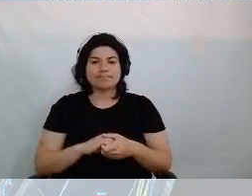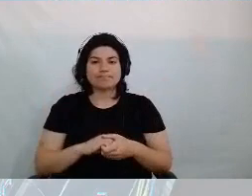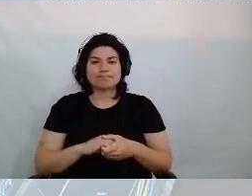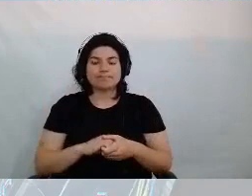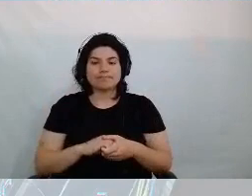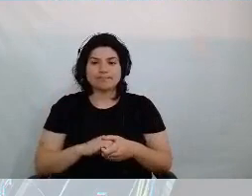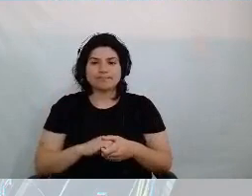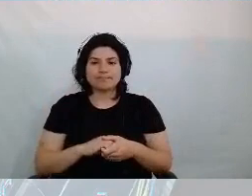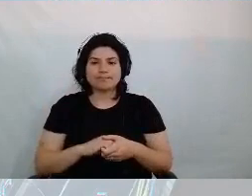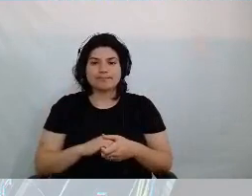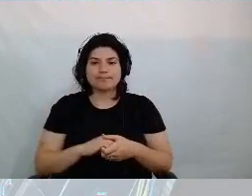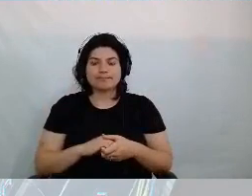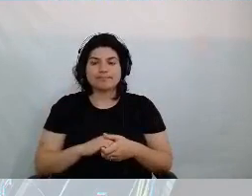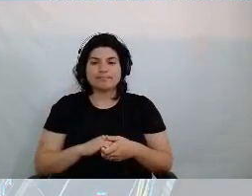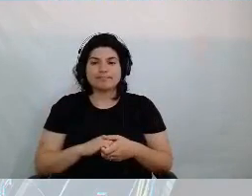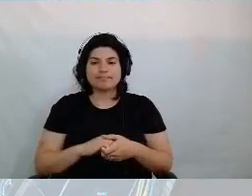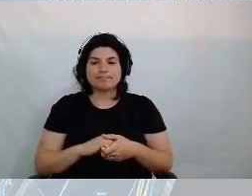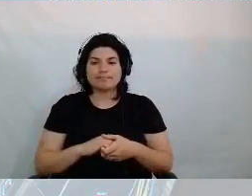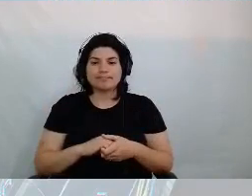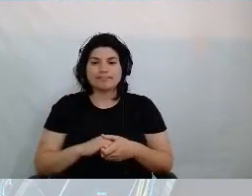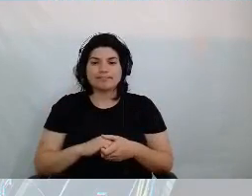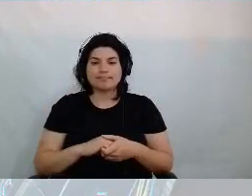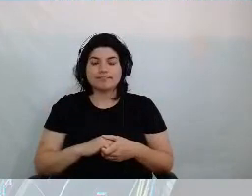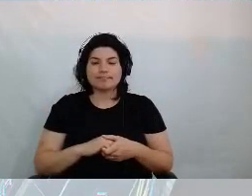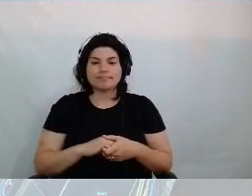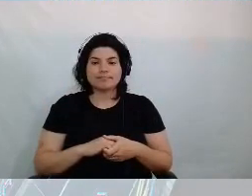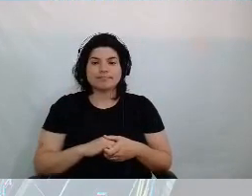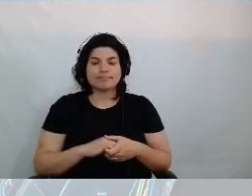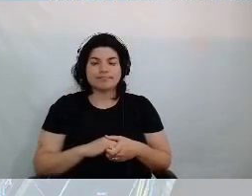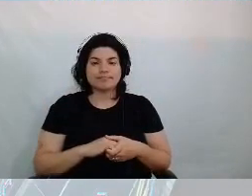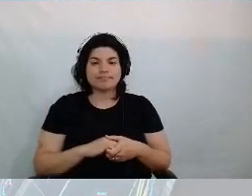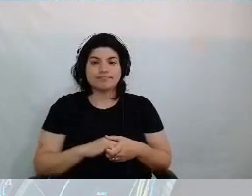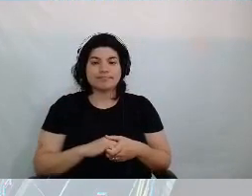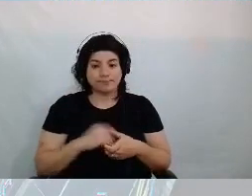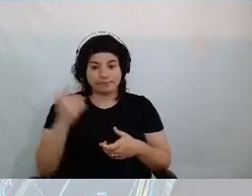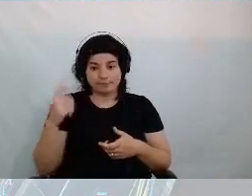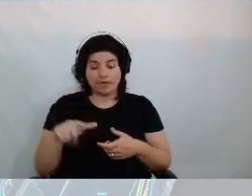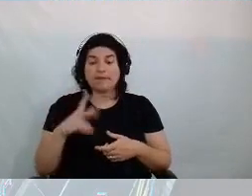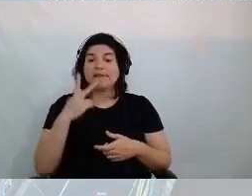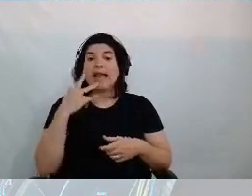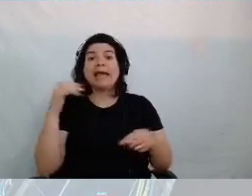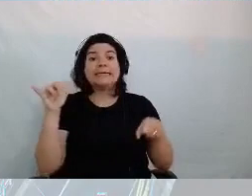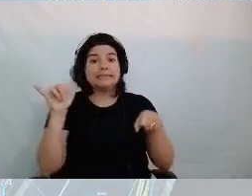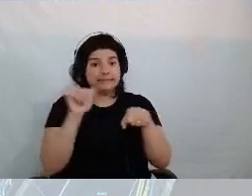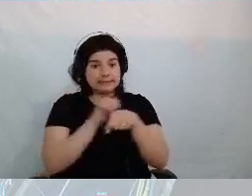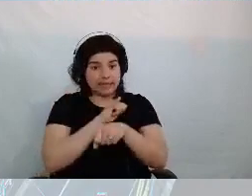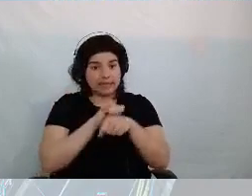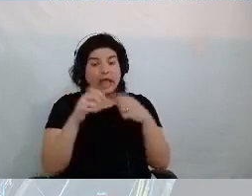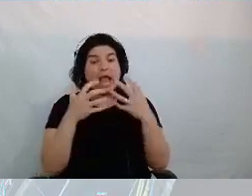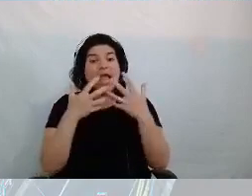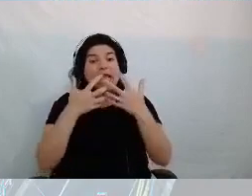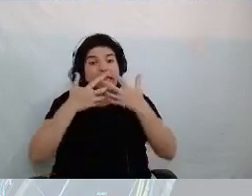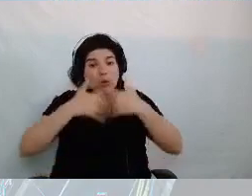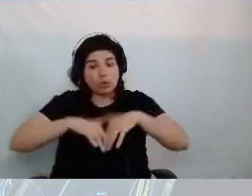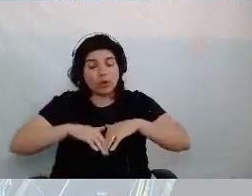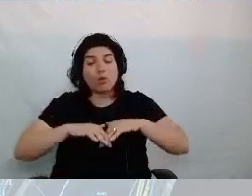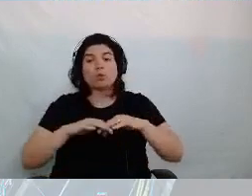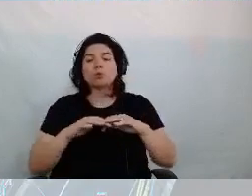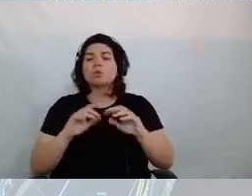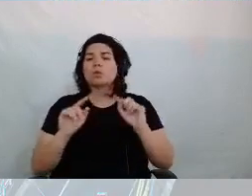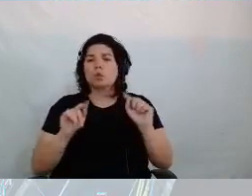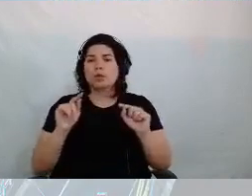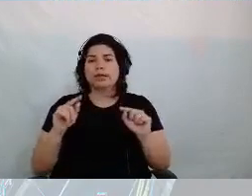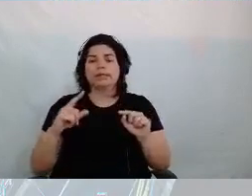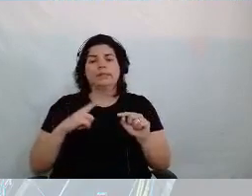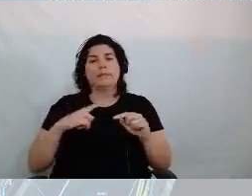Estou aqui. Não, acho que eu não estou estourada, não. Falando de estratégias para execução, então, um ponto é definir o